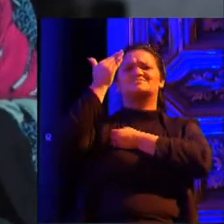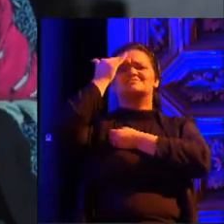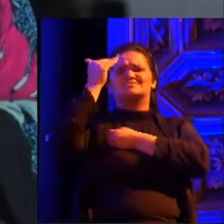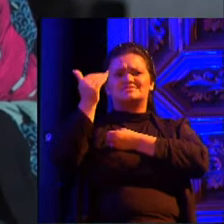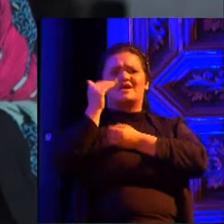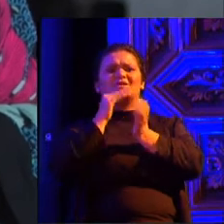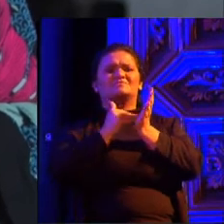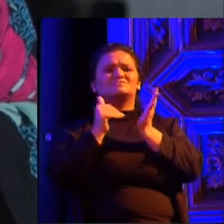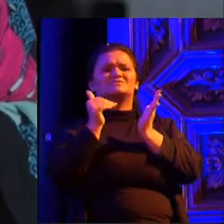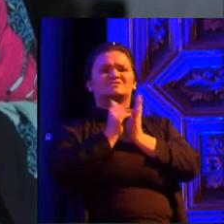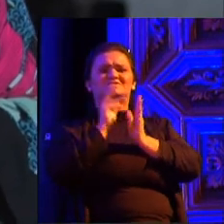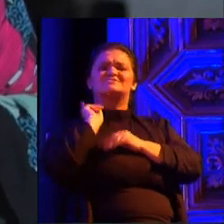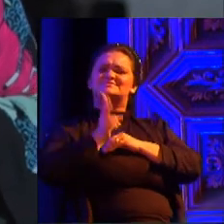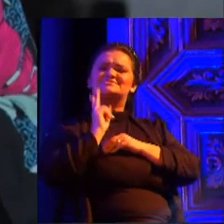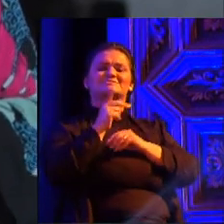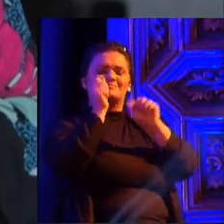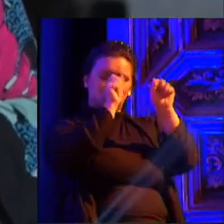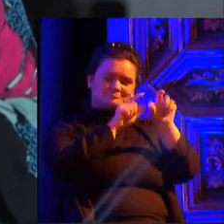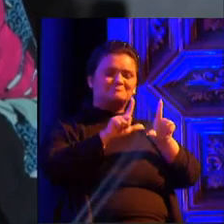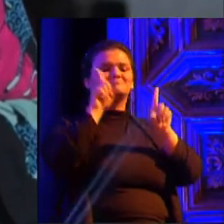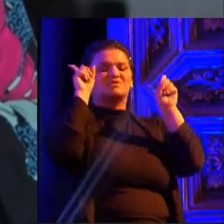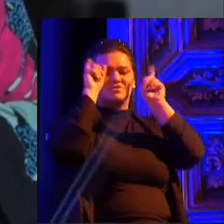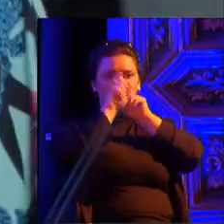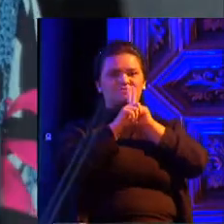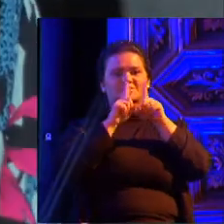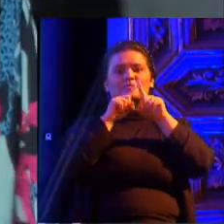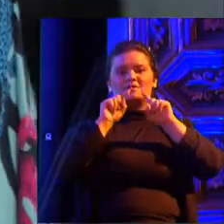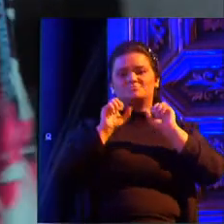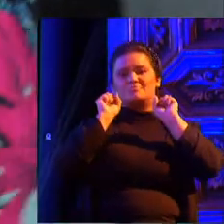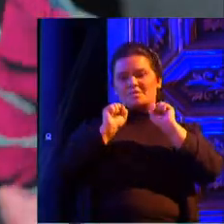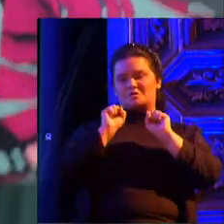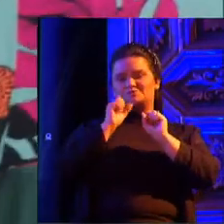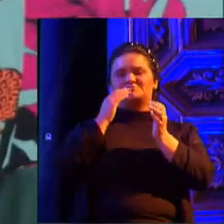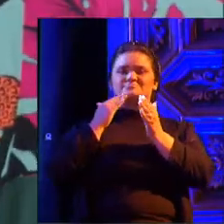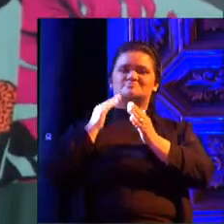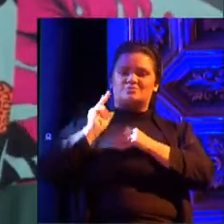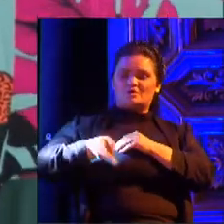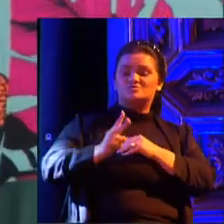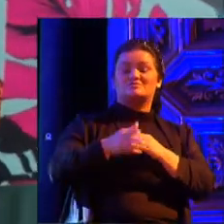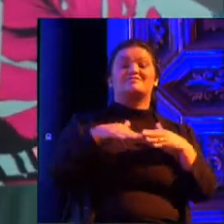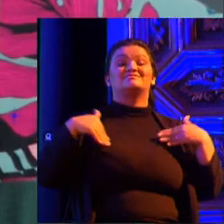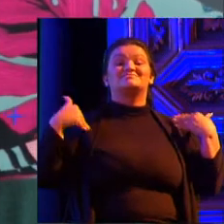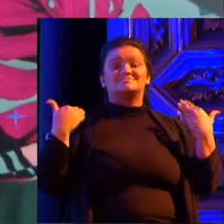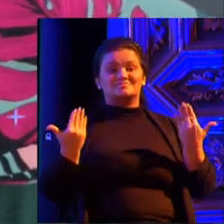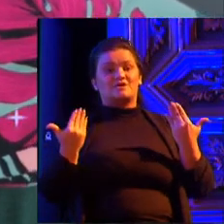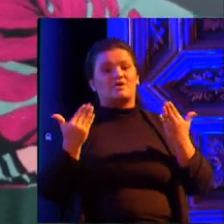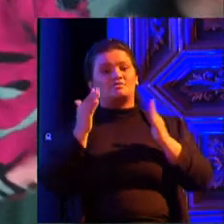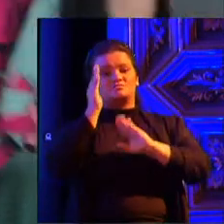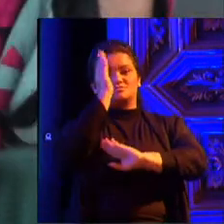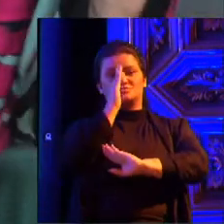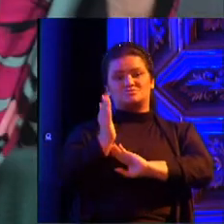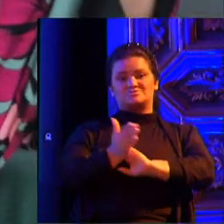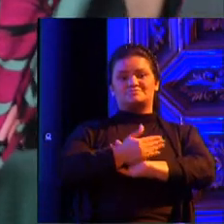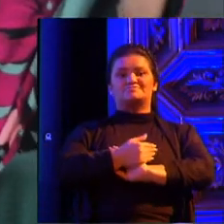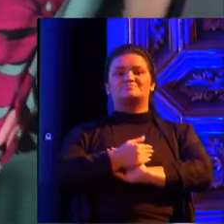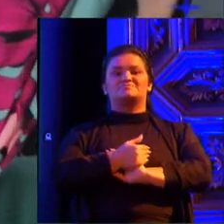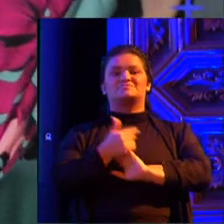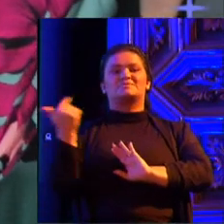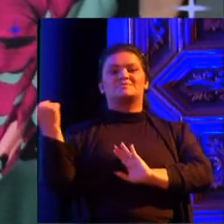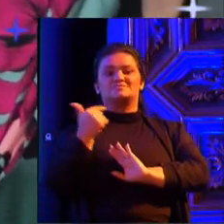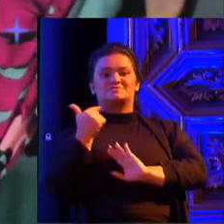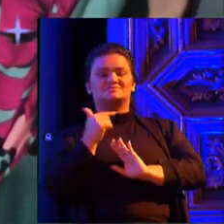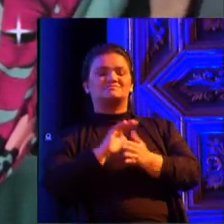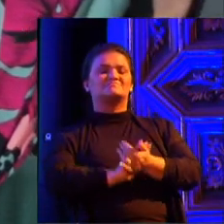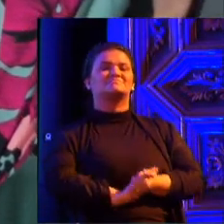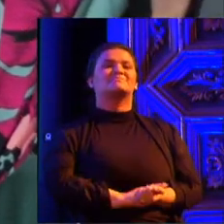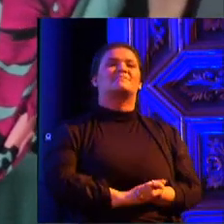sabe que a estrada sempre é complicada, mas vale a pena a gente caminhar. E aí, o hino do Pará, o segundo.